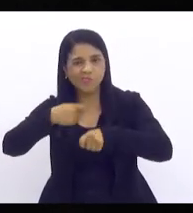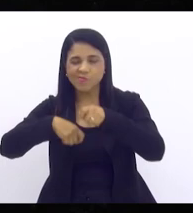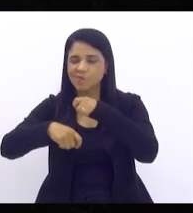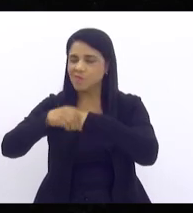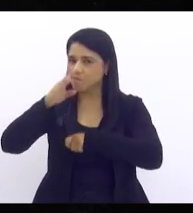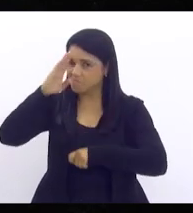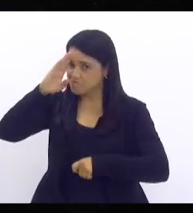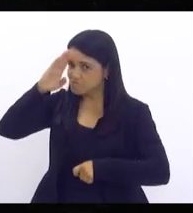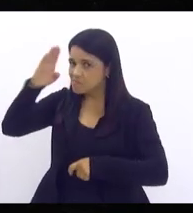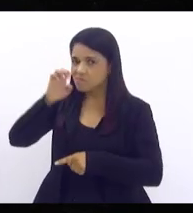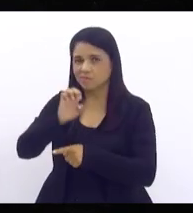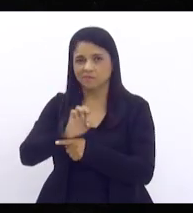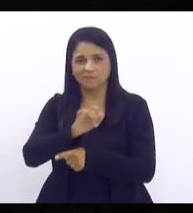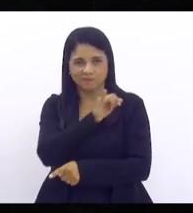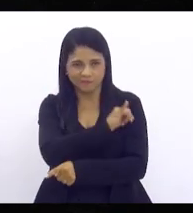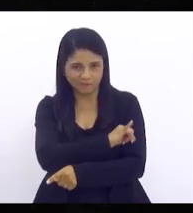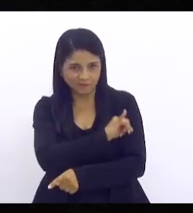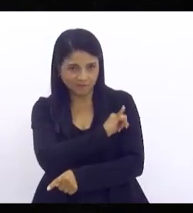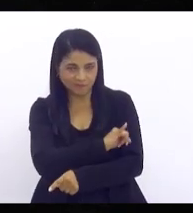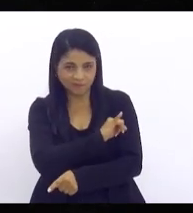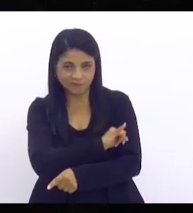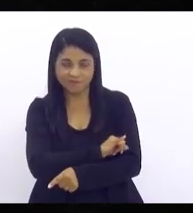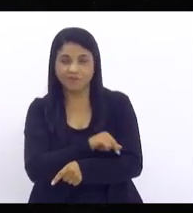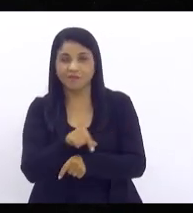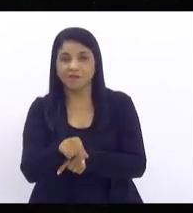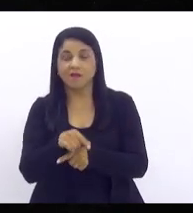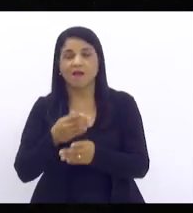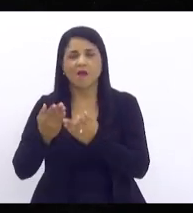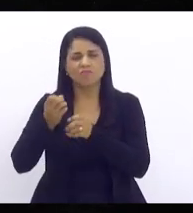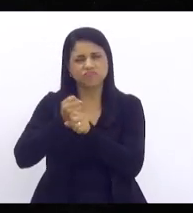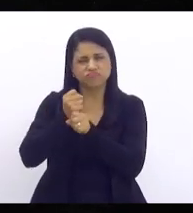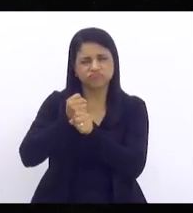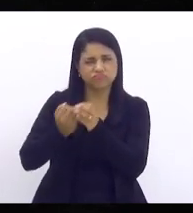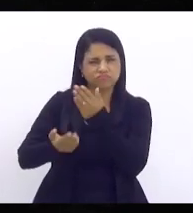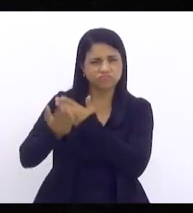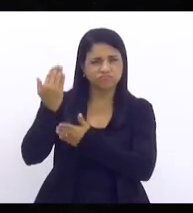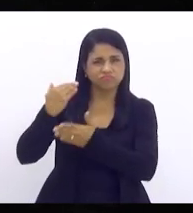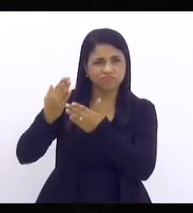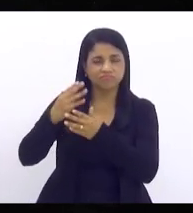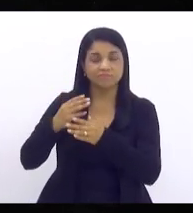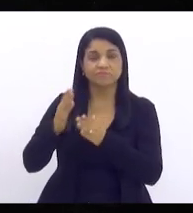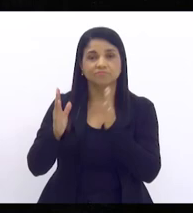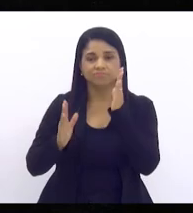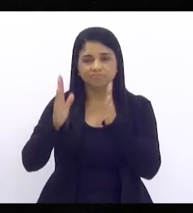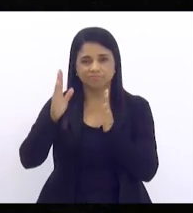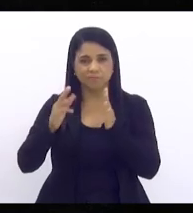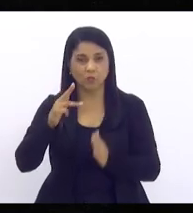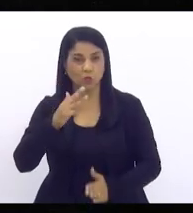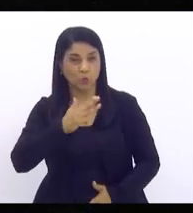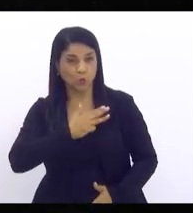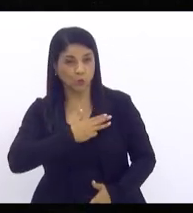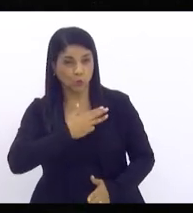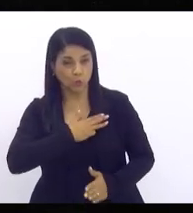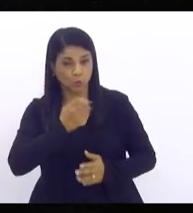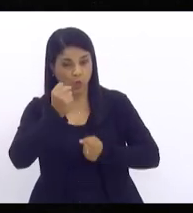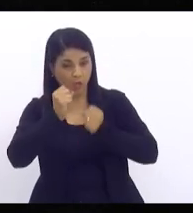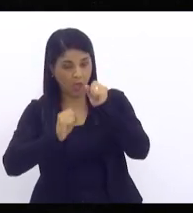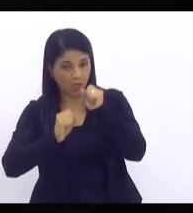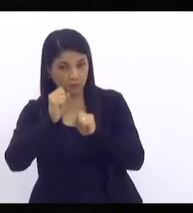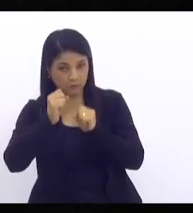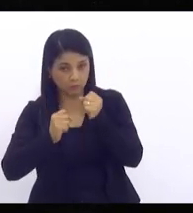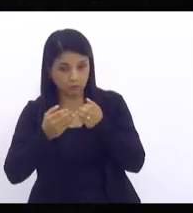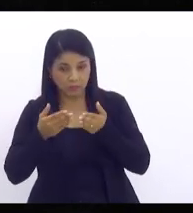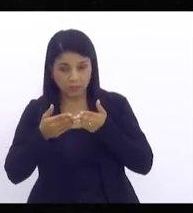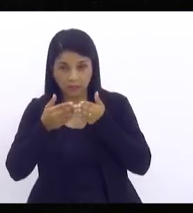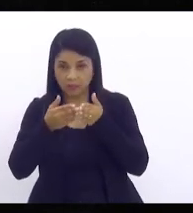Rio de Janeiro. Há alguns anos atrás, sobretudo na era Lula, a indústria naval do Rio de